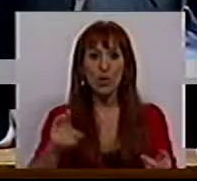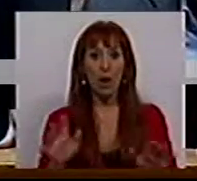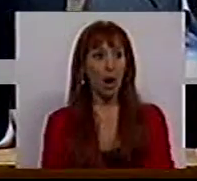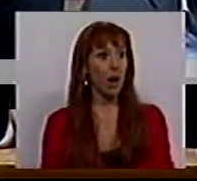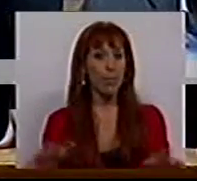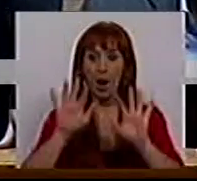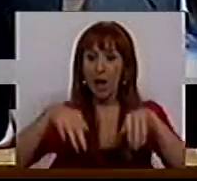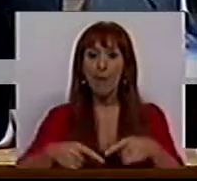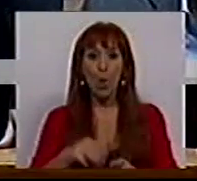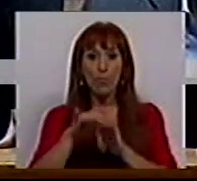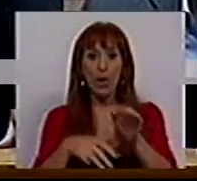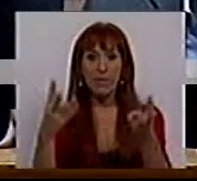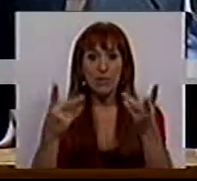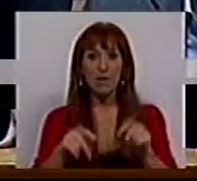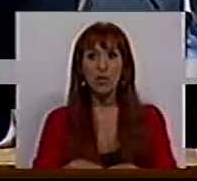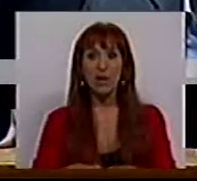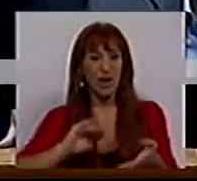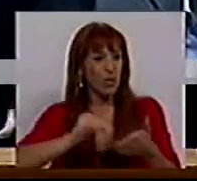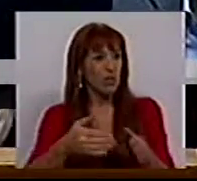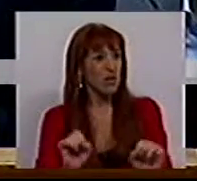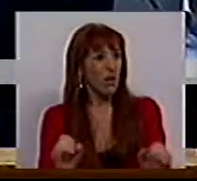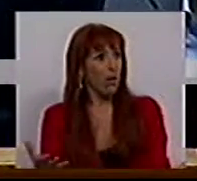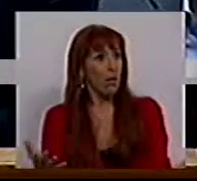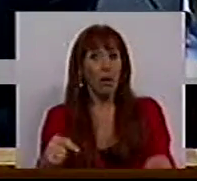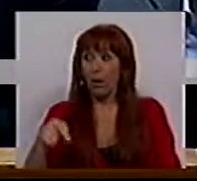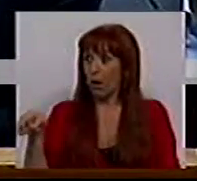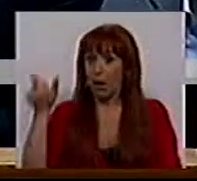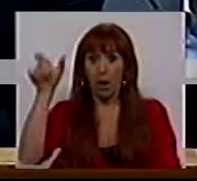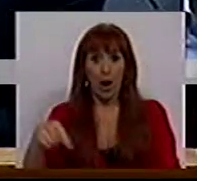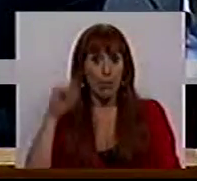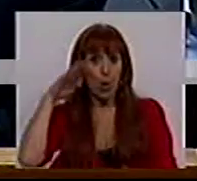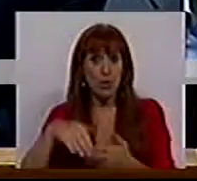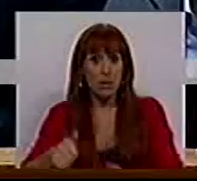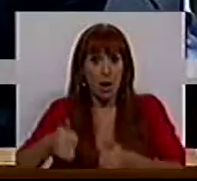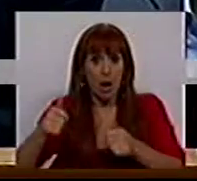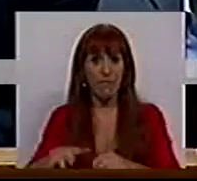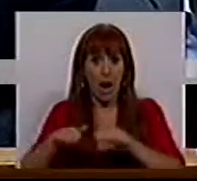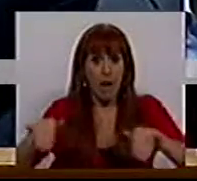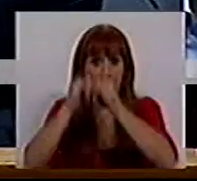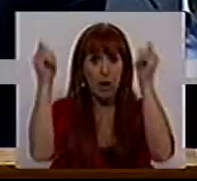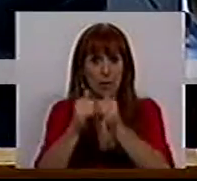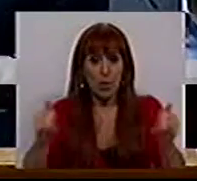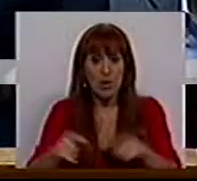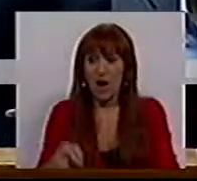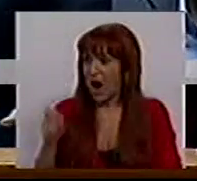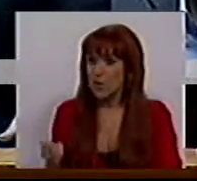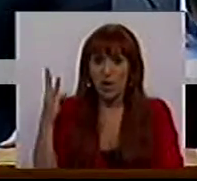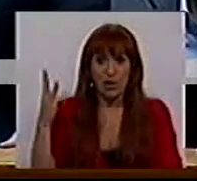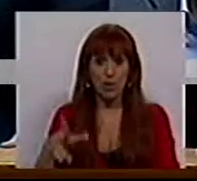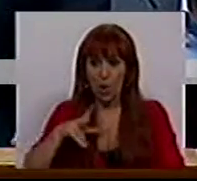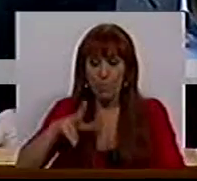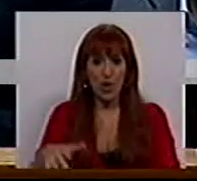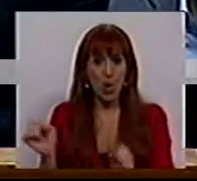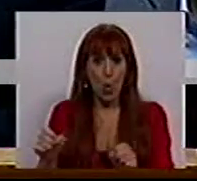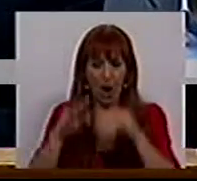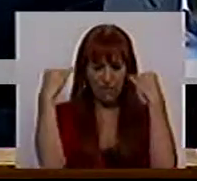Acabou com o programa de matemática sem nenhum teste, sendo ele o que tinha melhores resultados a nível internacional. Há 3 anos que em